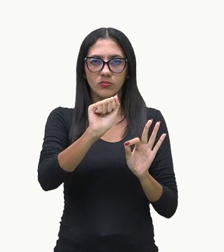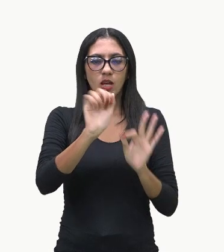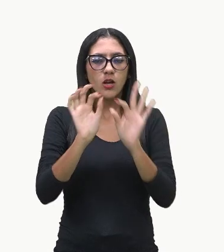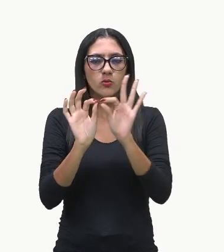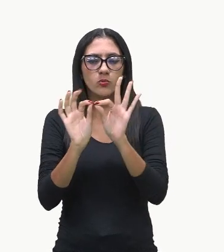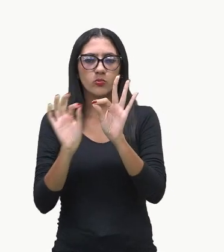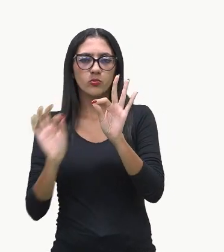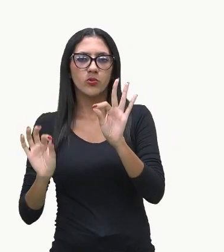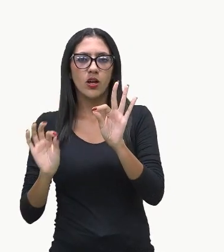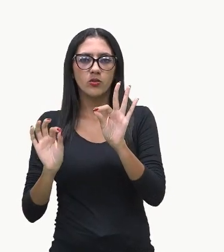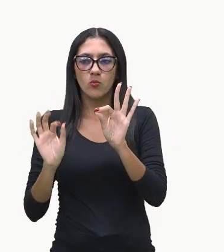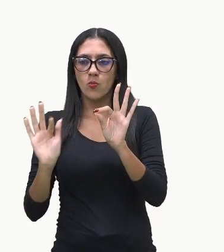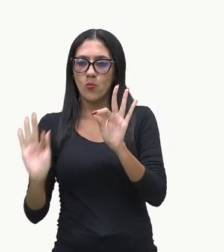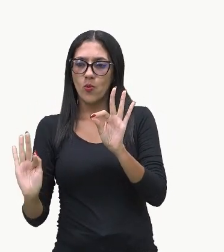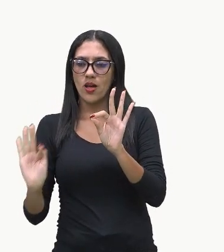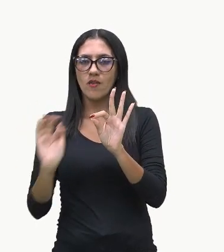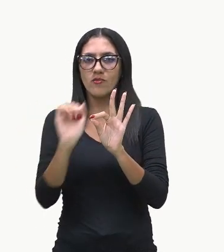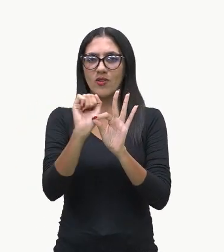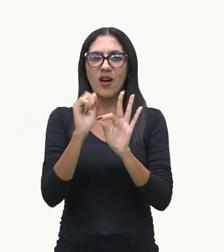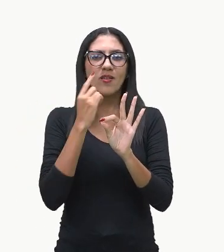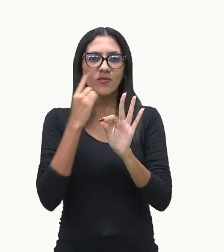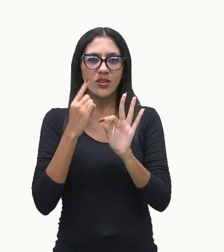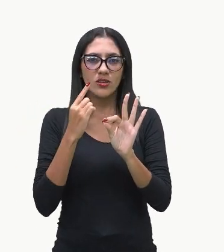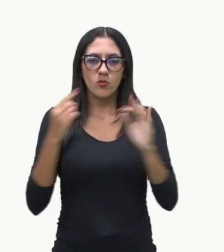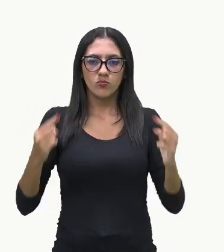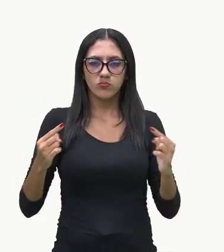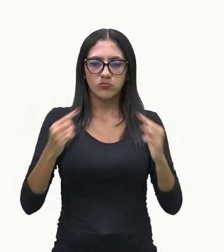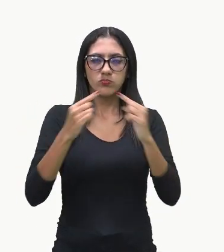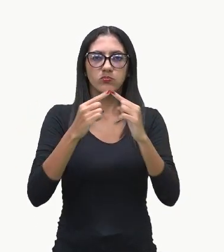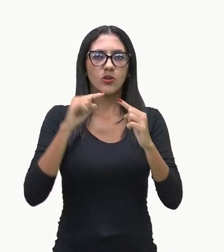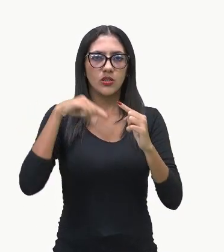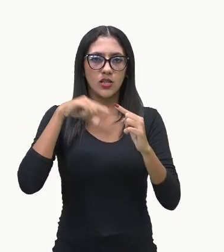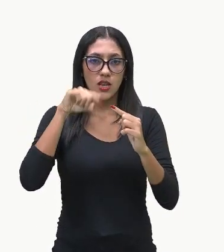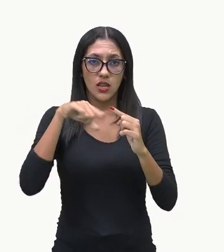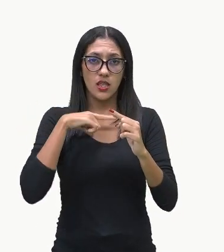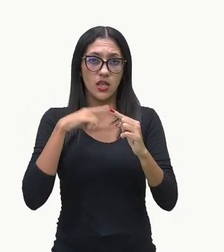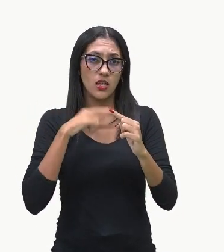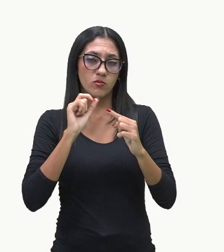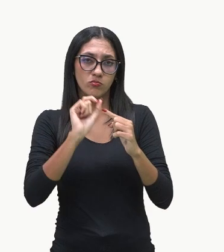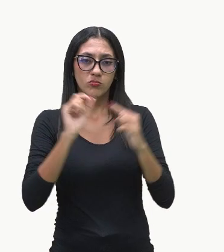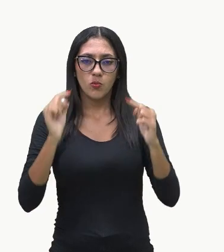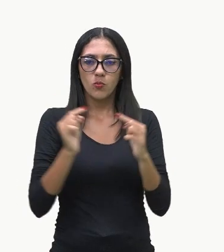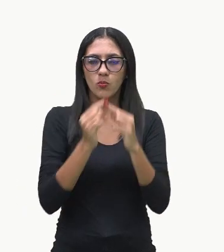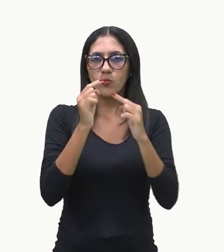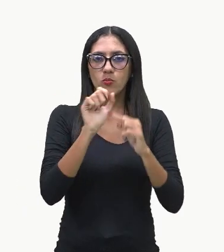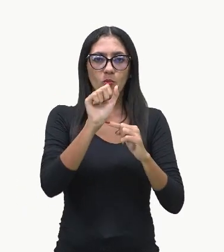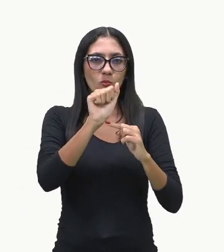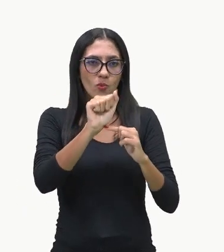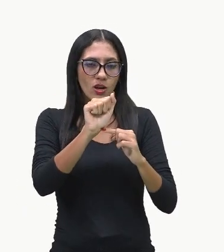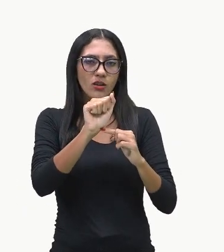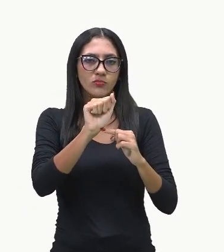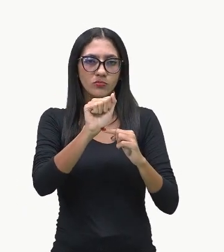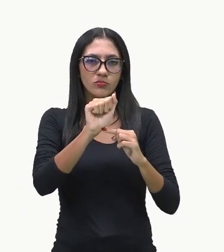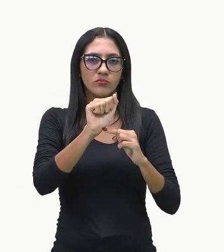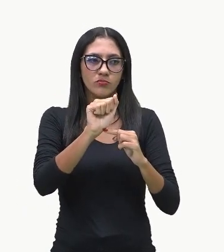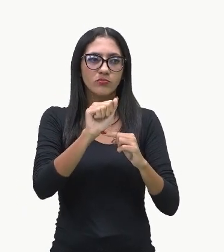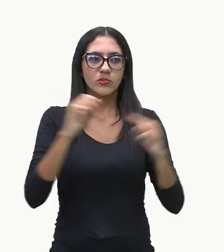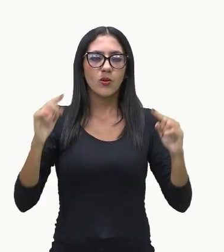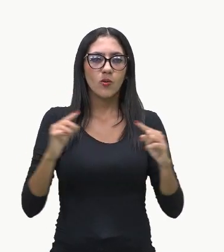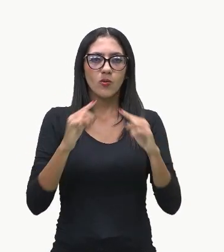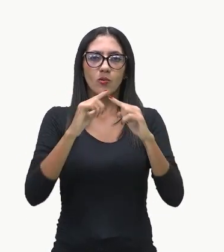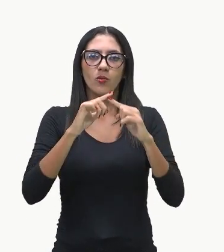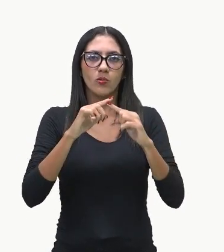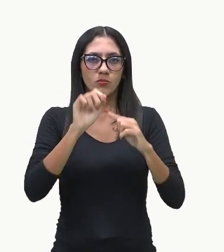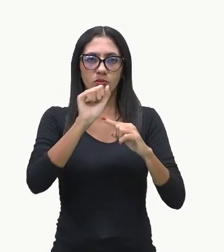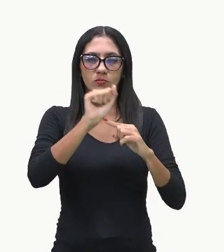ponto só em comum. Quem é? O A. Então, aqui nesse ponto de encontro dentro do polígono, vai ser formado o ângulo interno